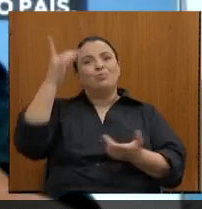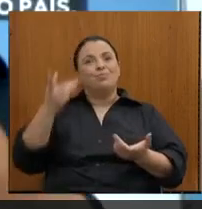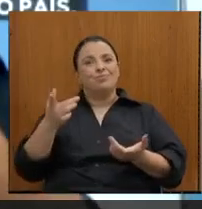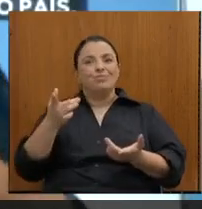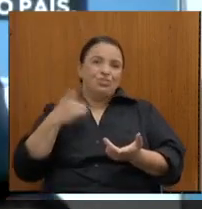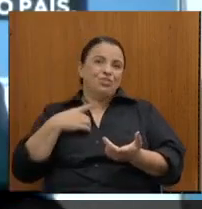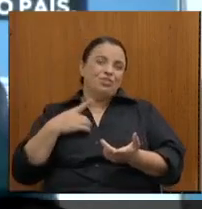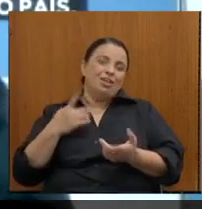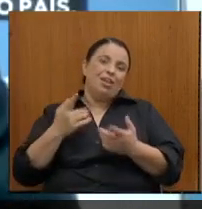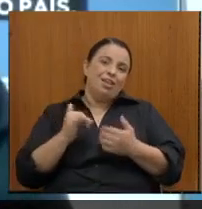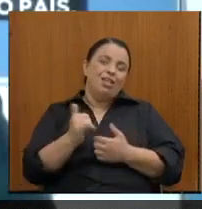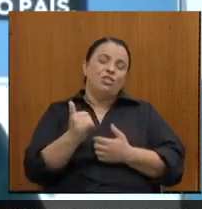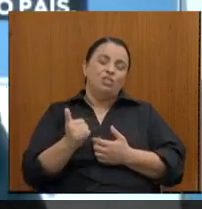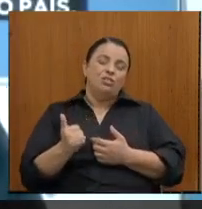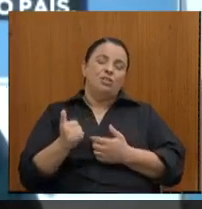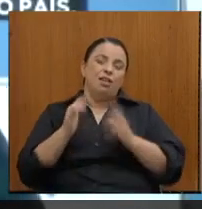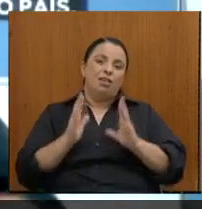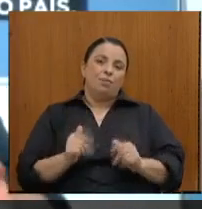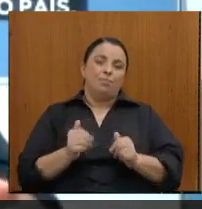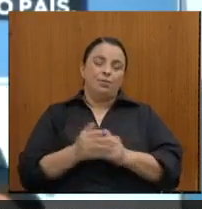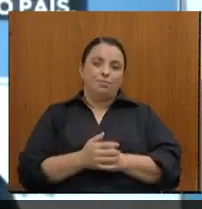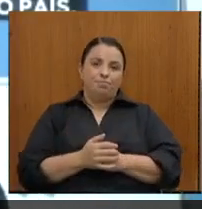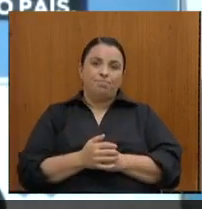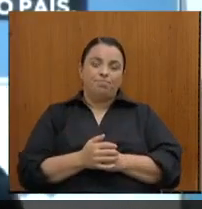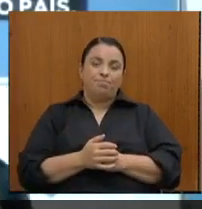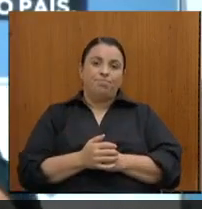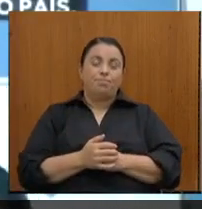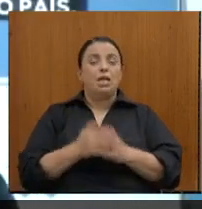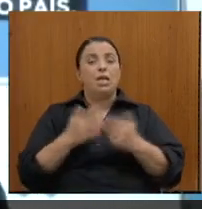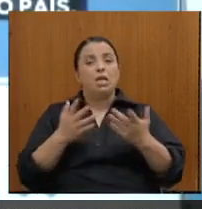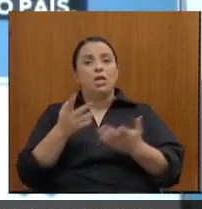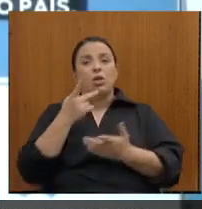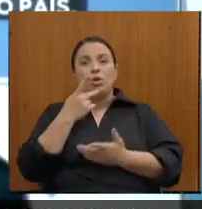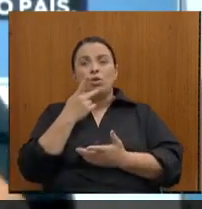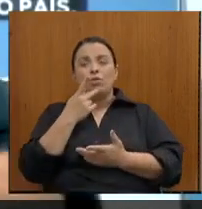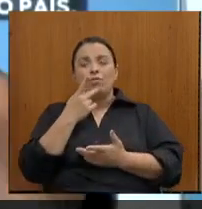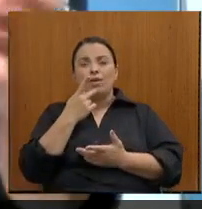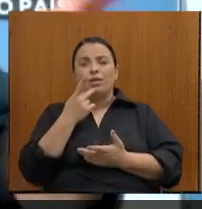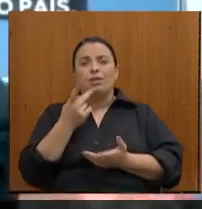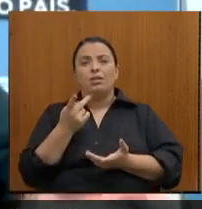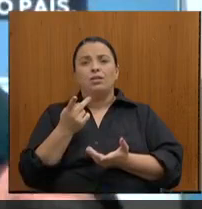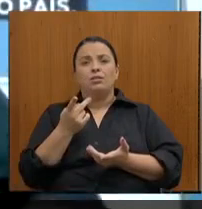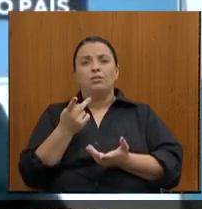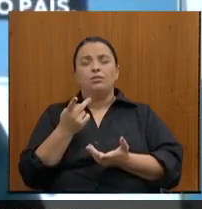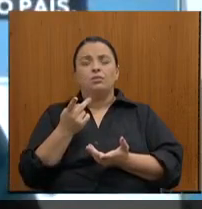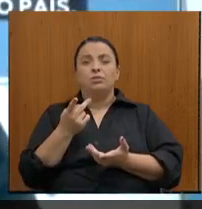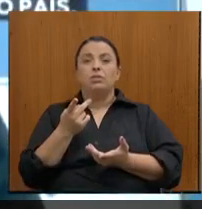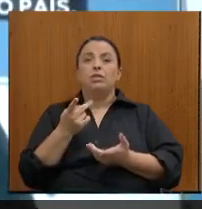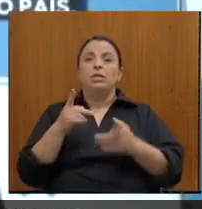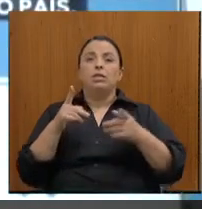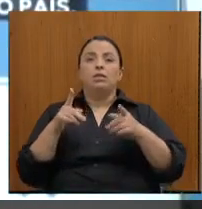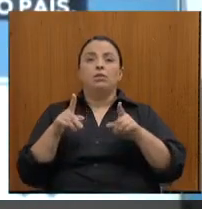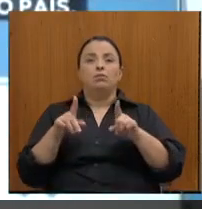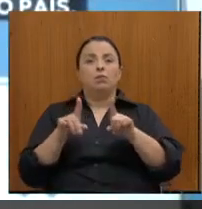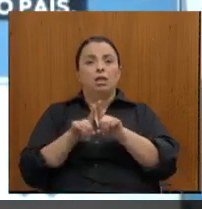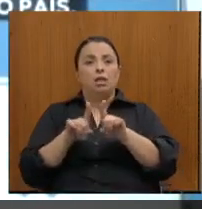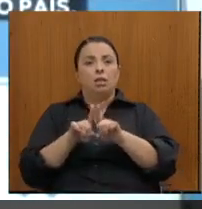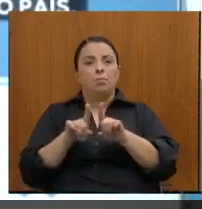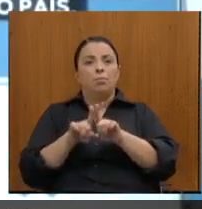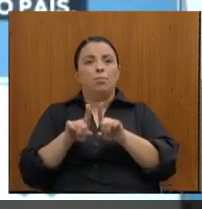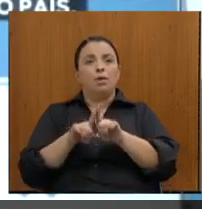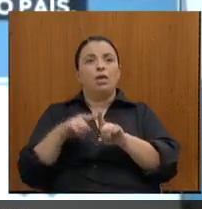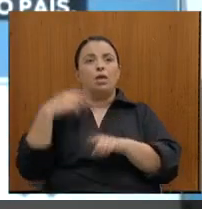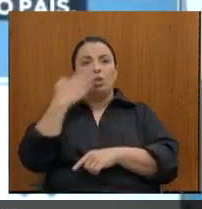catapultar isso eu tô falando aqui esquecendo do açúcar e do álcool que são grande com geradores também de energia limpa